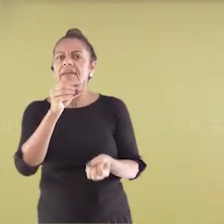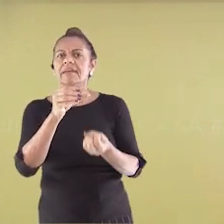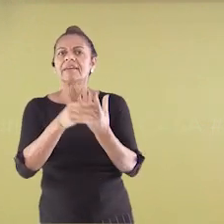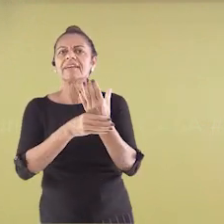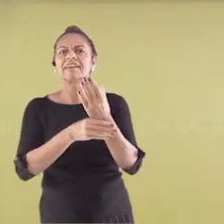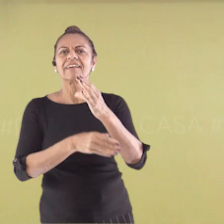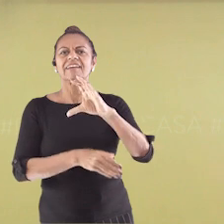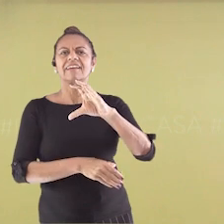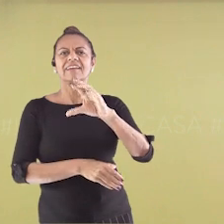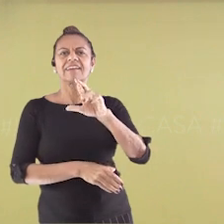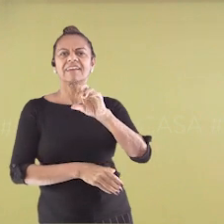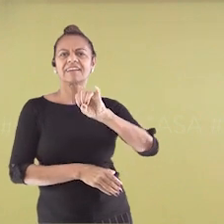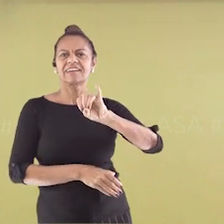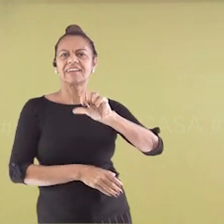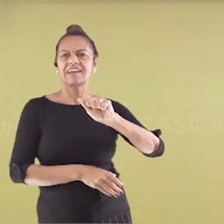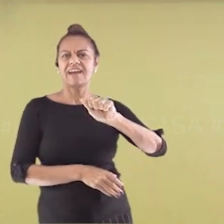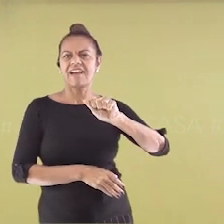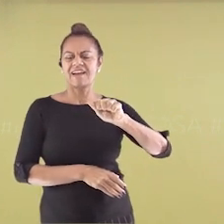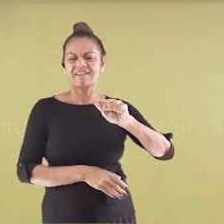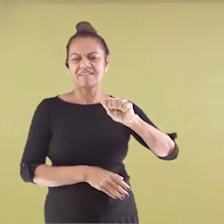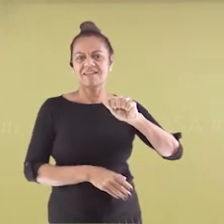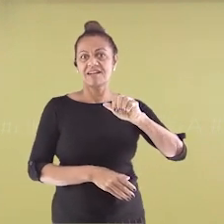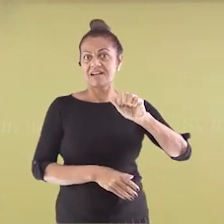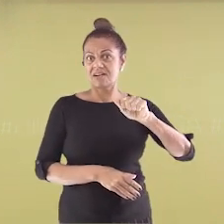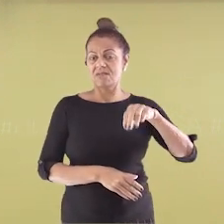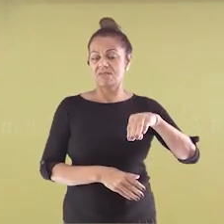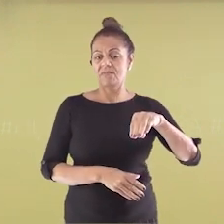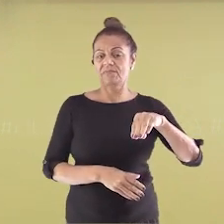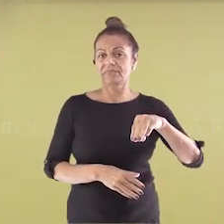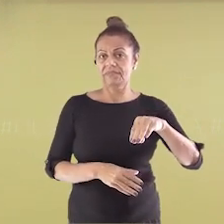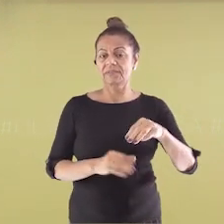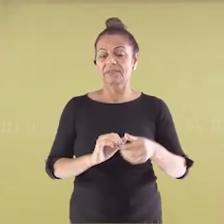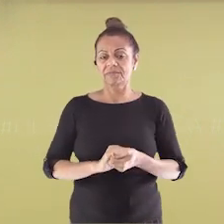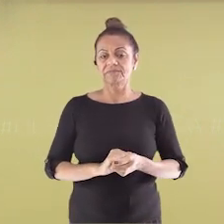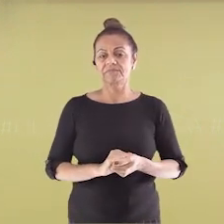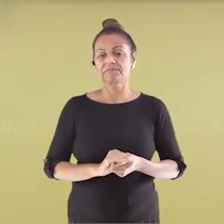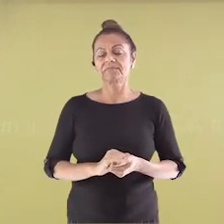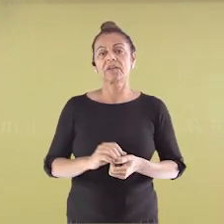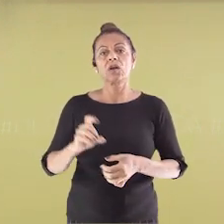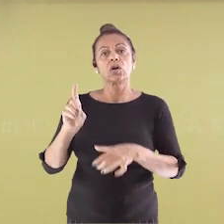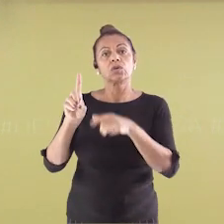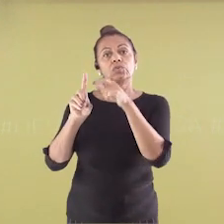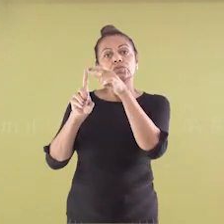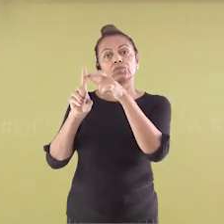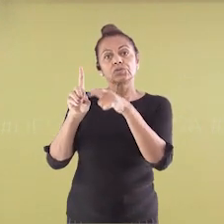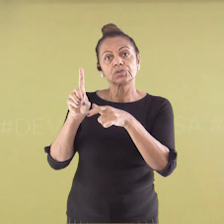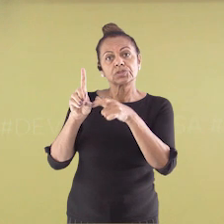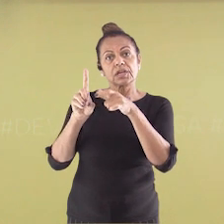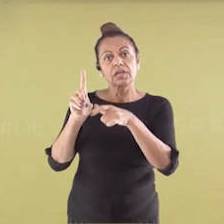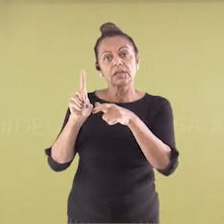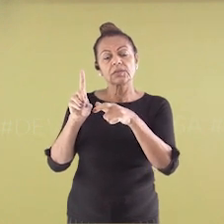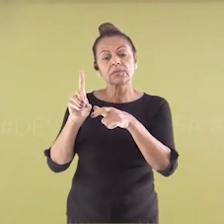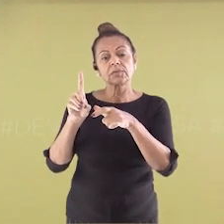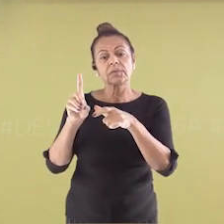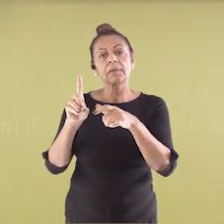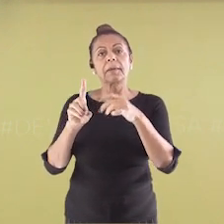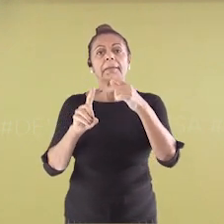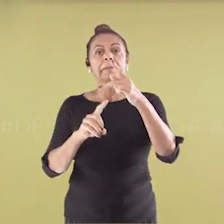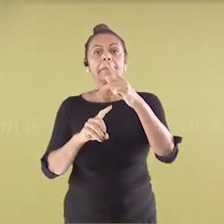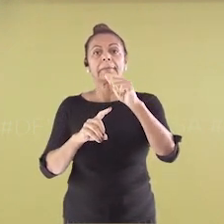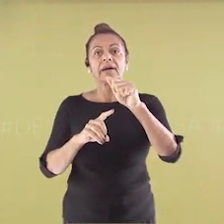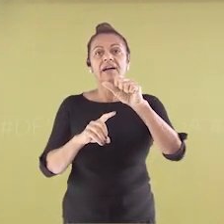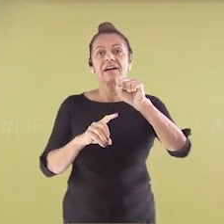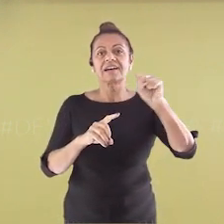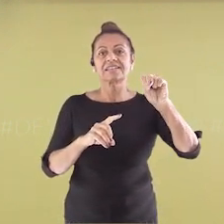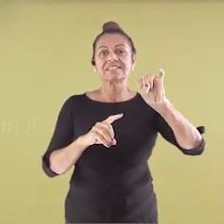o capixabas que está exercendo a ação. Ok? No caso da voz passiva, o sujeito assume o papel